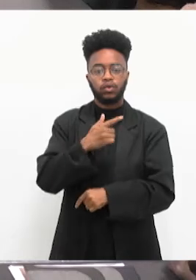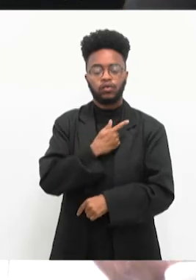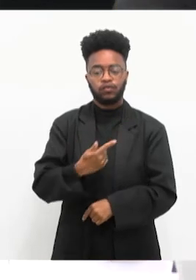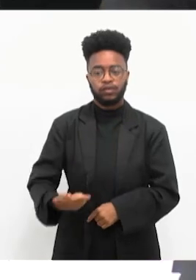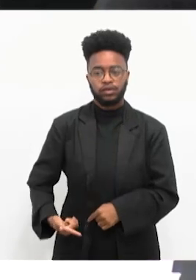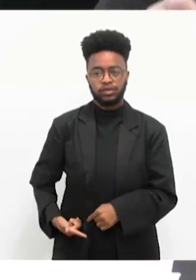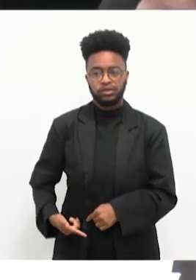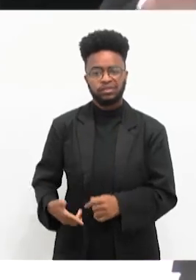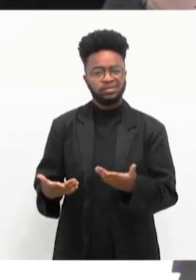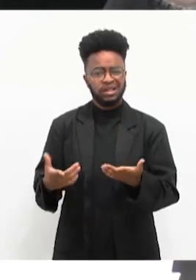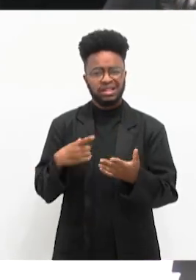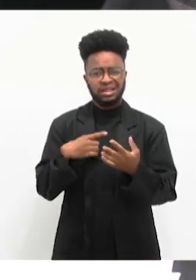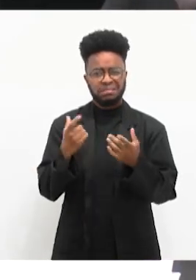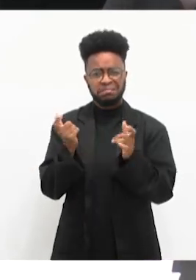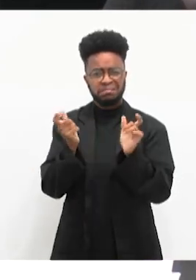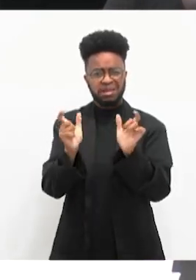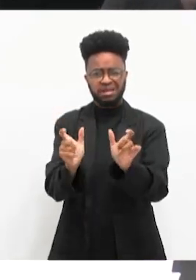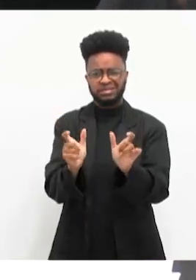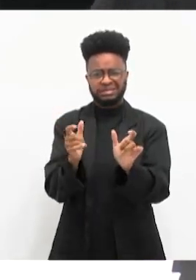concordância horrorosa.